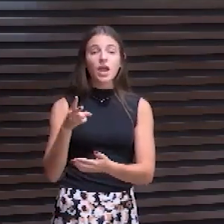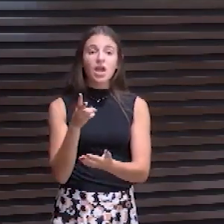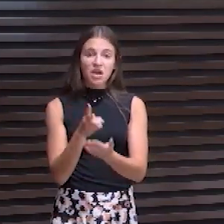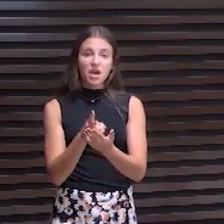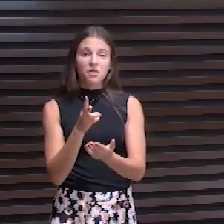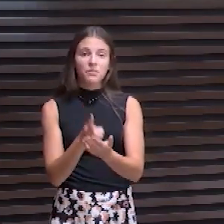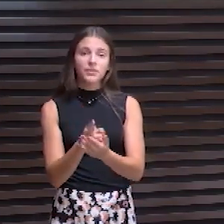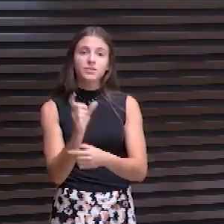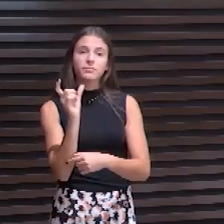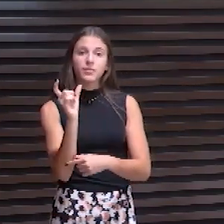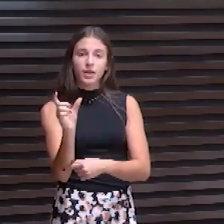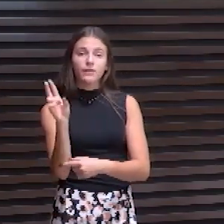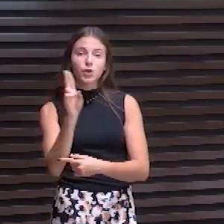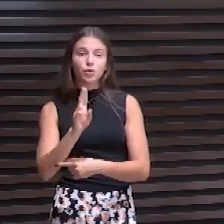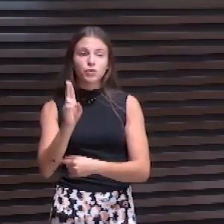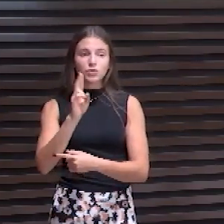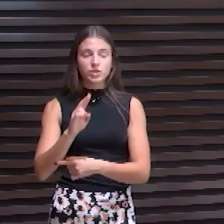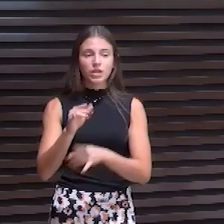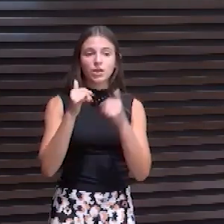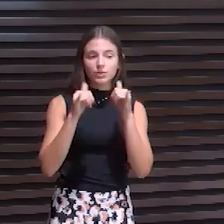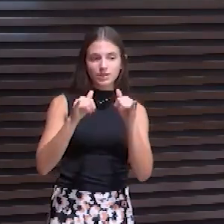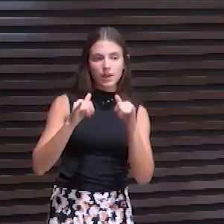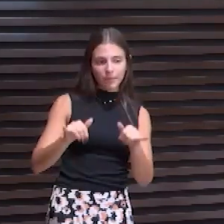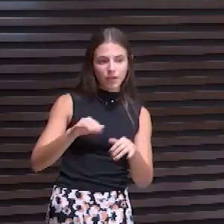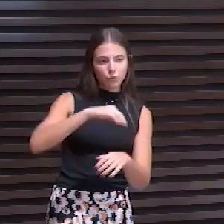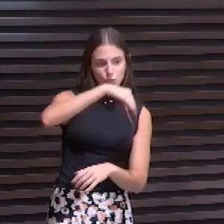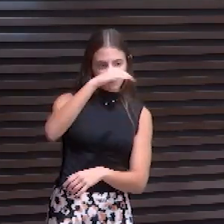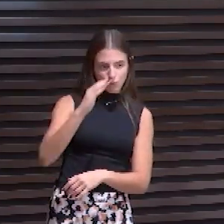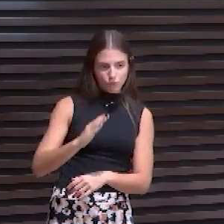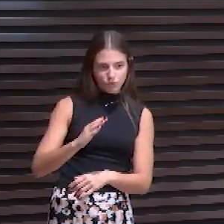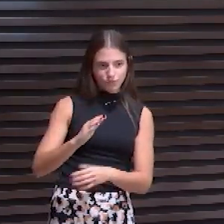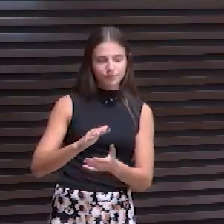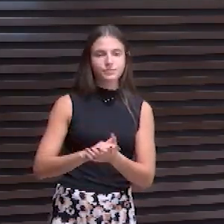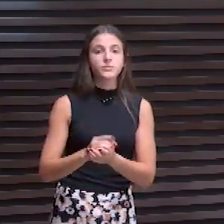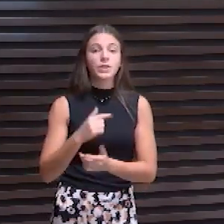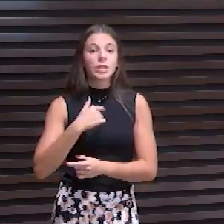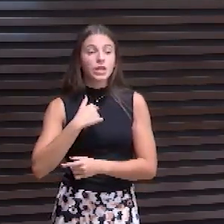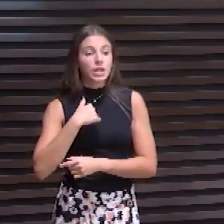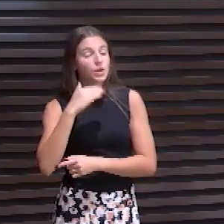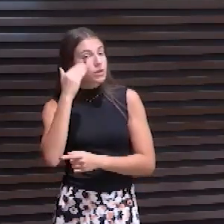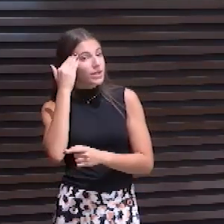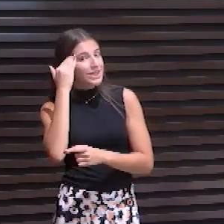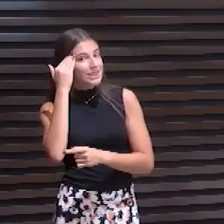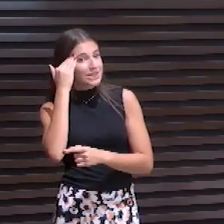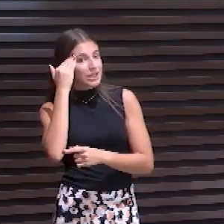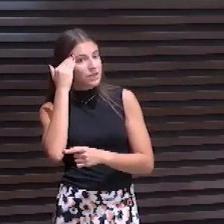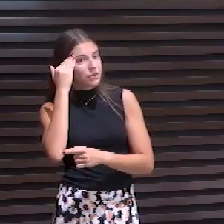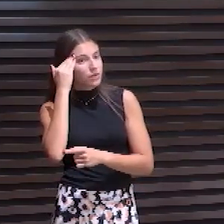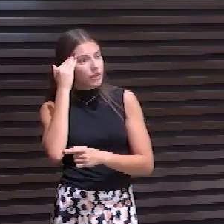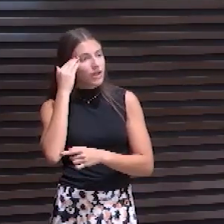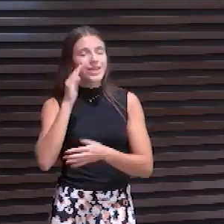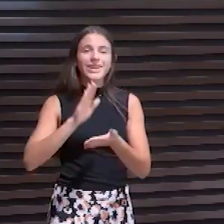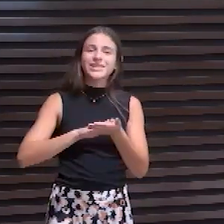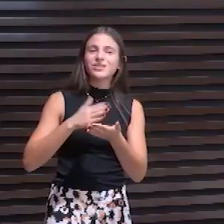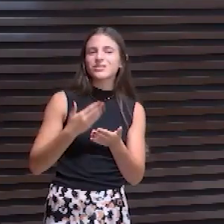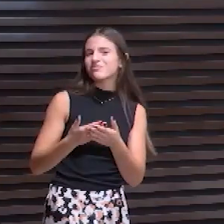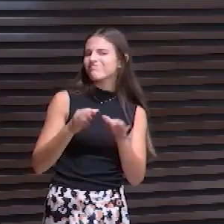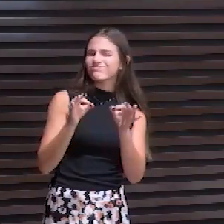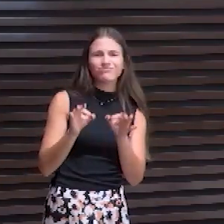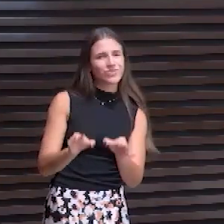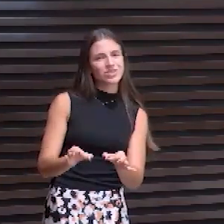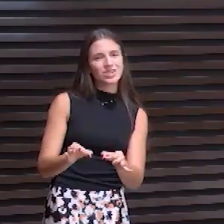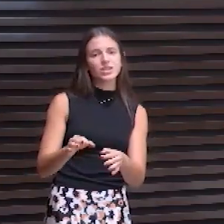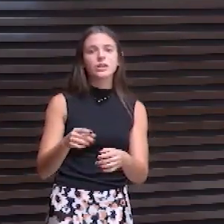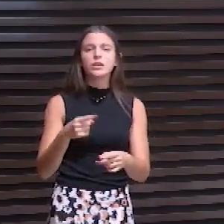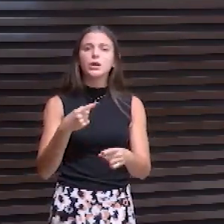lá no Sermão do Monte. Que eu entendo que essa tradução é imprecisa. Porque o sentido